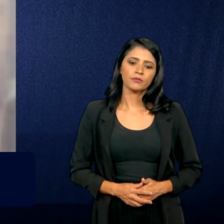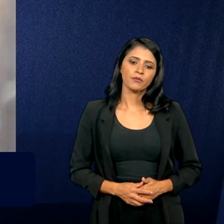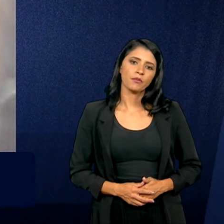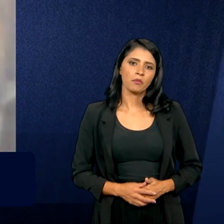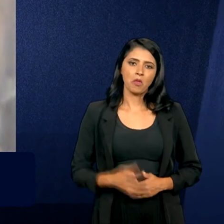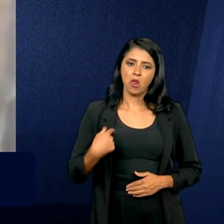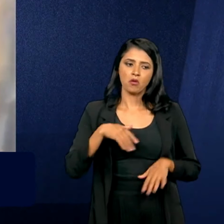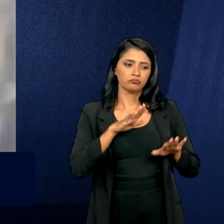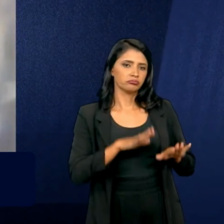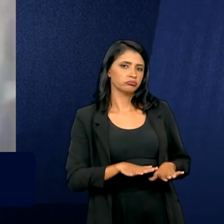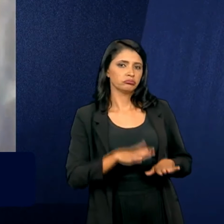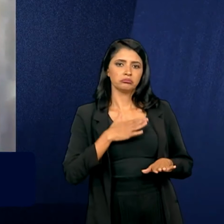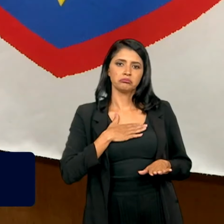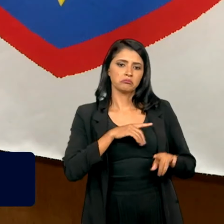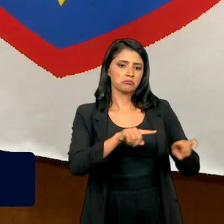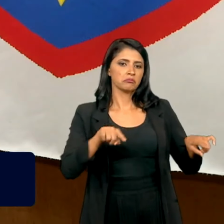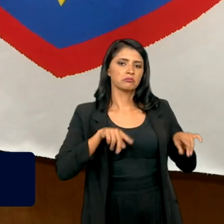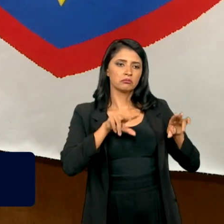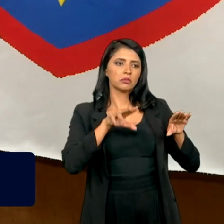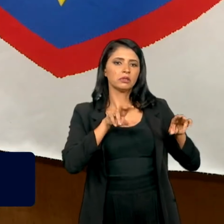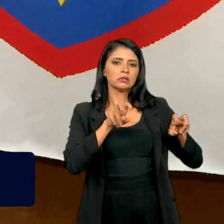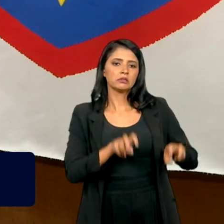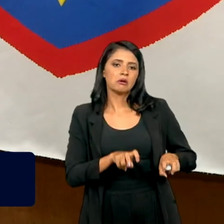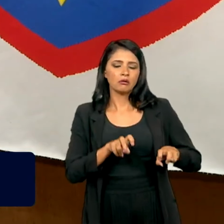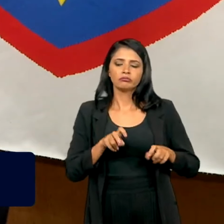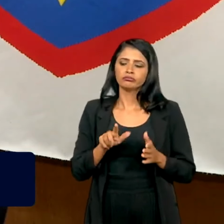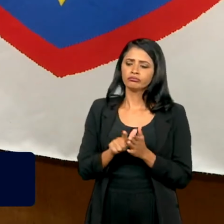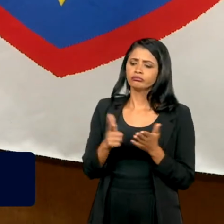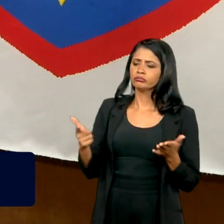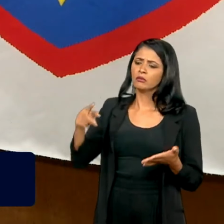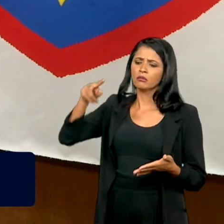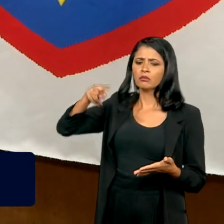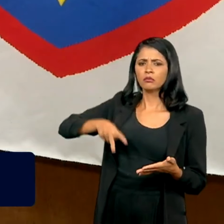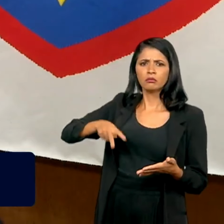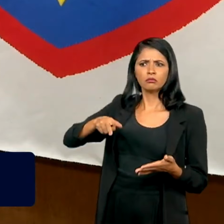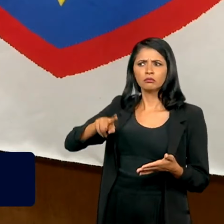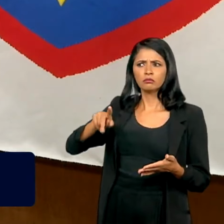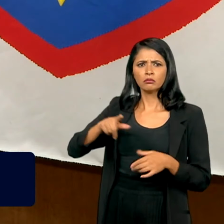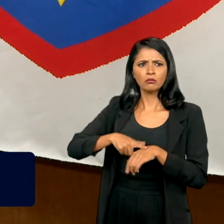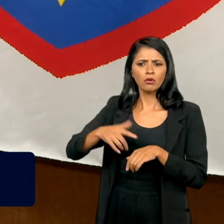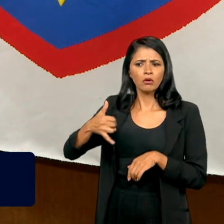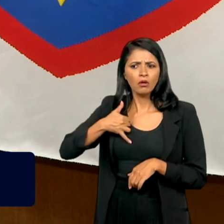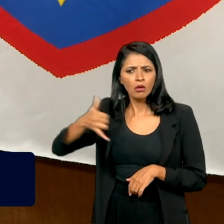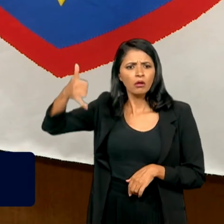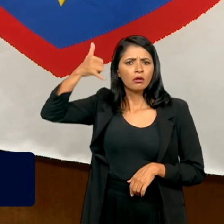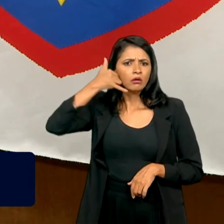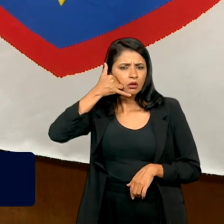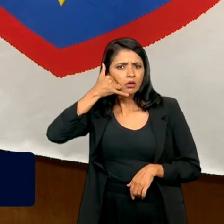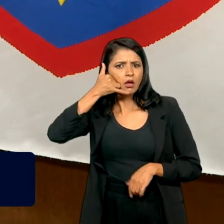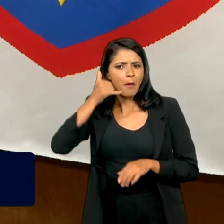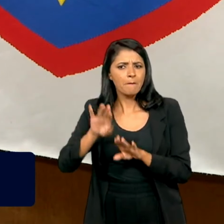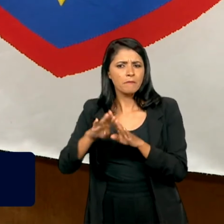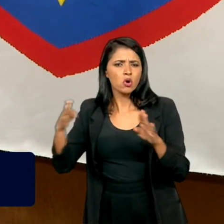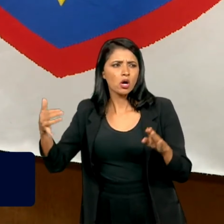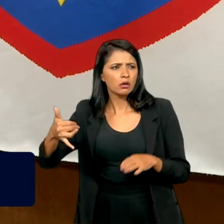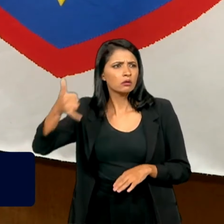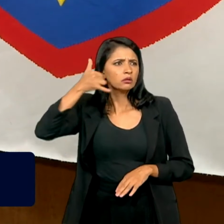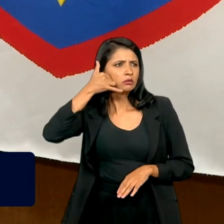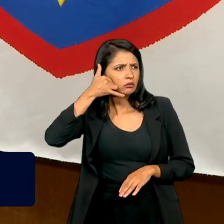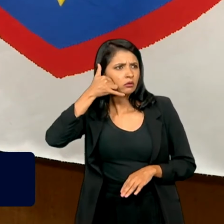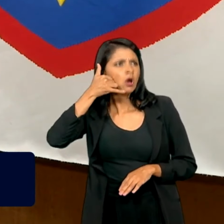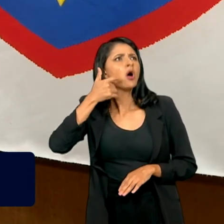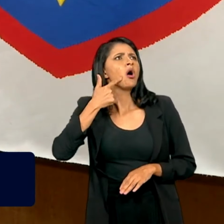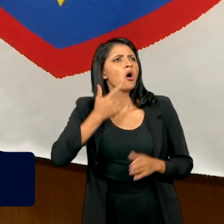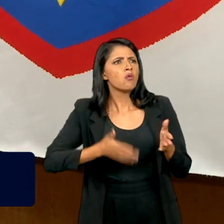estava no meu cantinho, lá na minha sala, lendo meu jornal. Daqui a pouco eu recebo o telefonema lá de baixo, da portaria, falei, Hiroshi, o